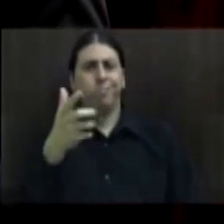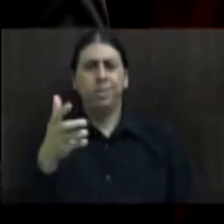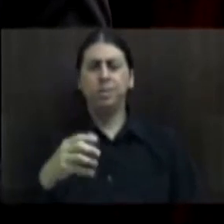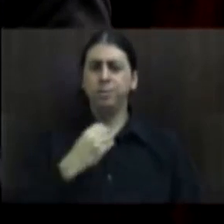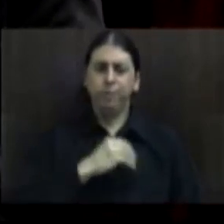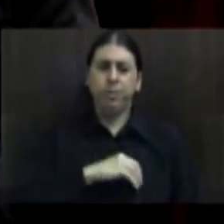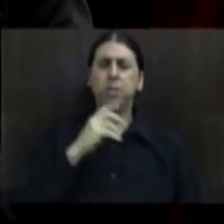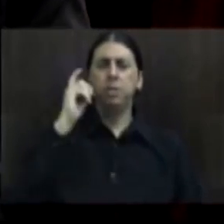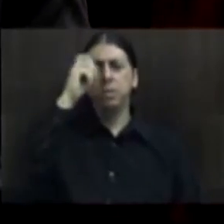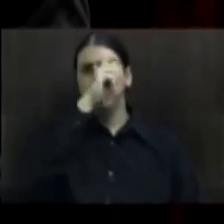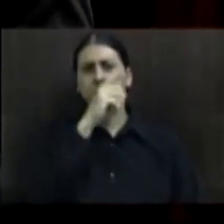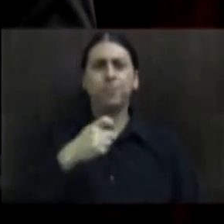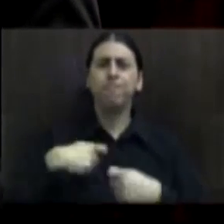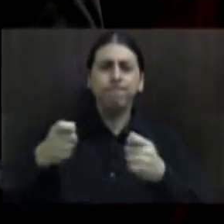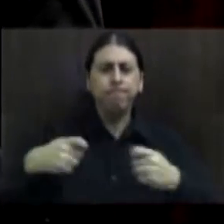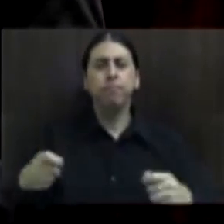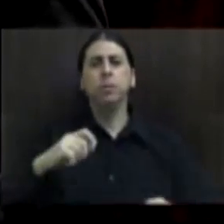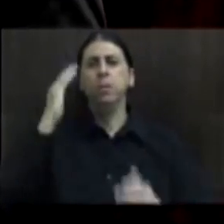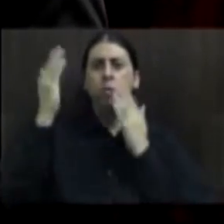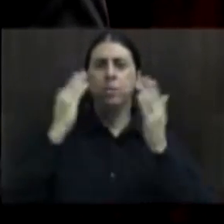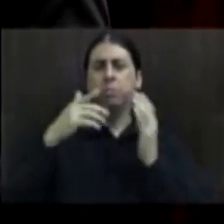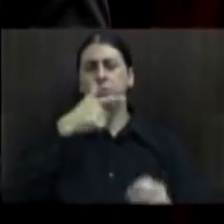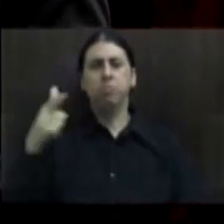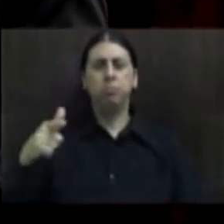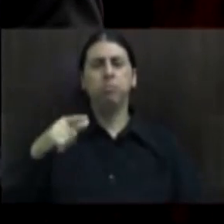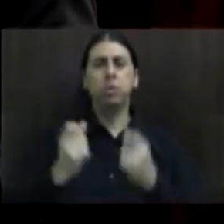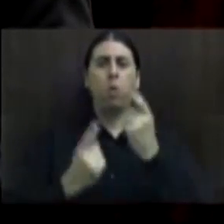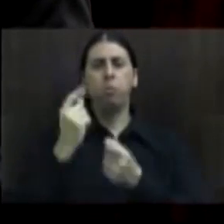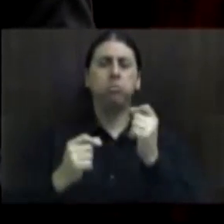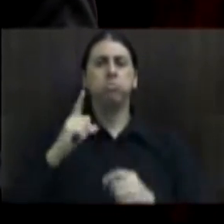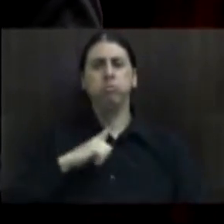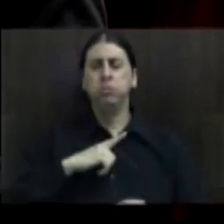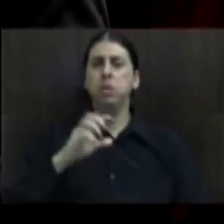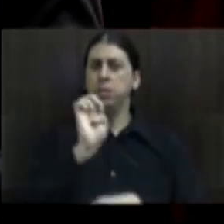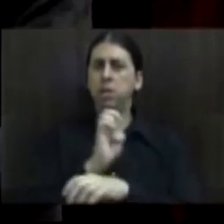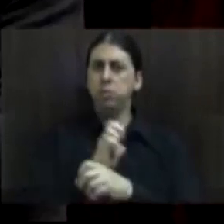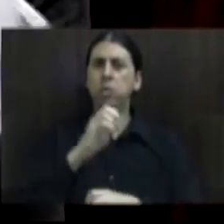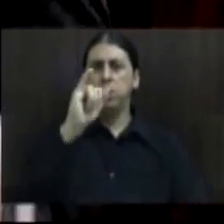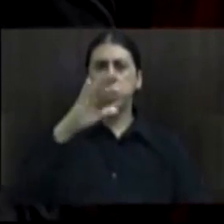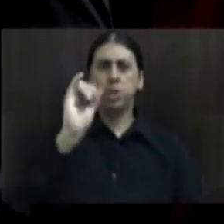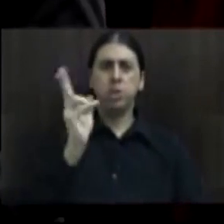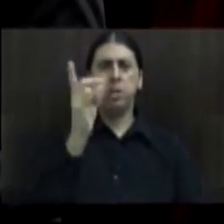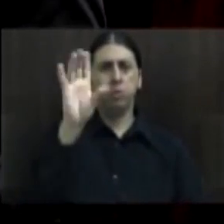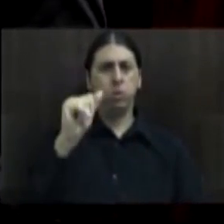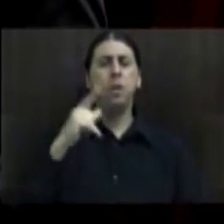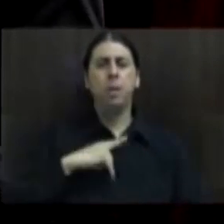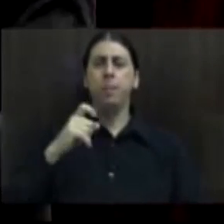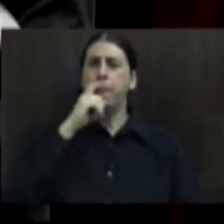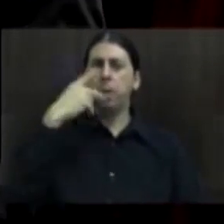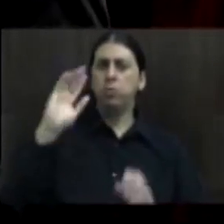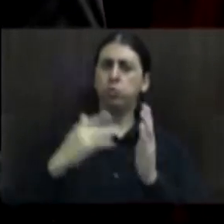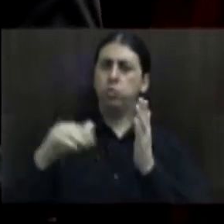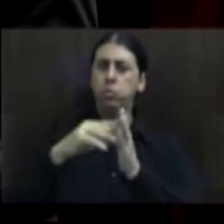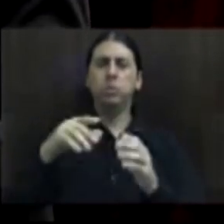conviver e sem dúvida alguma o estado inchado pai de tudo e de todos